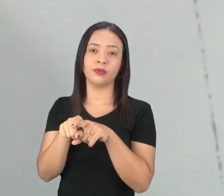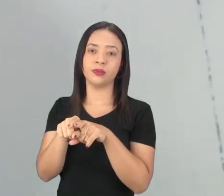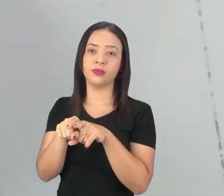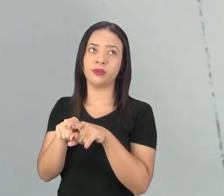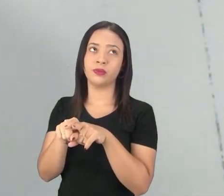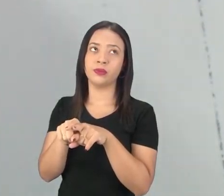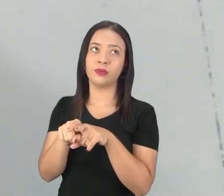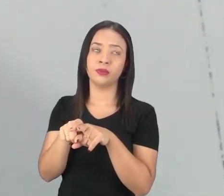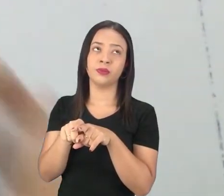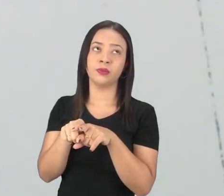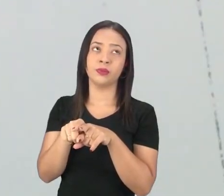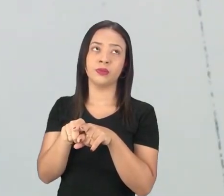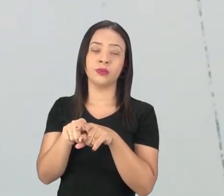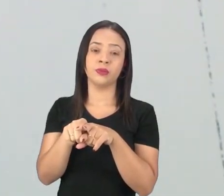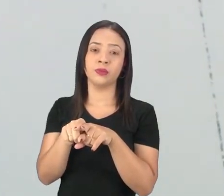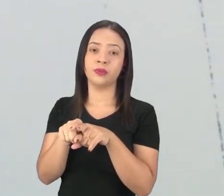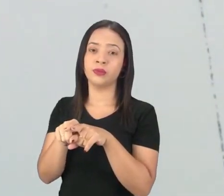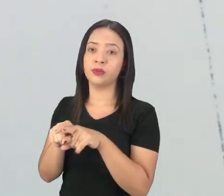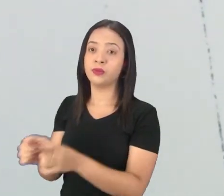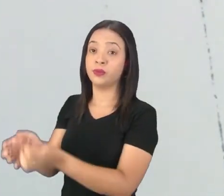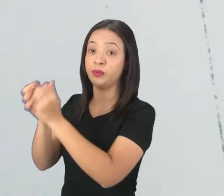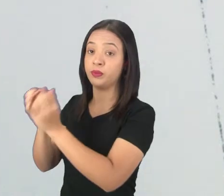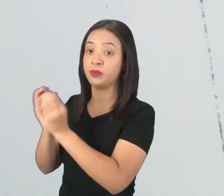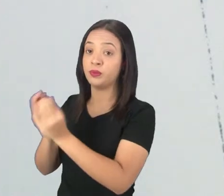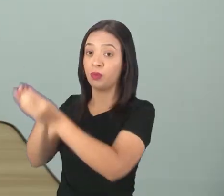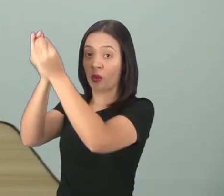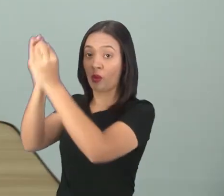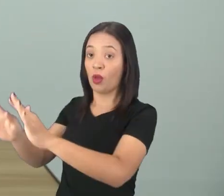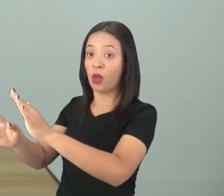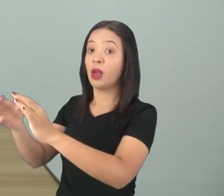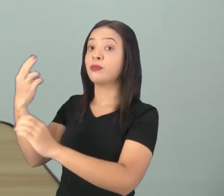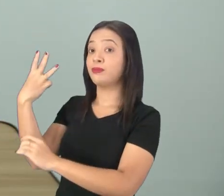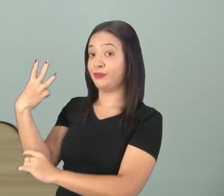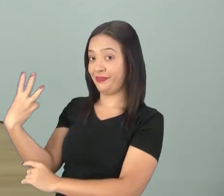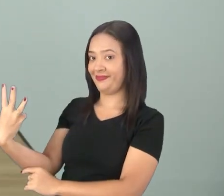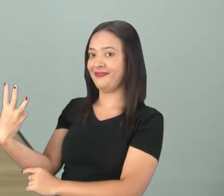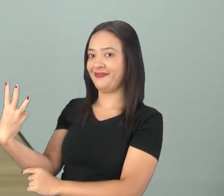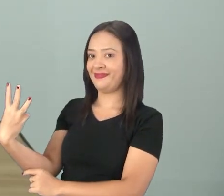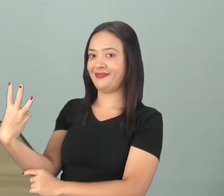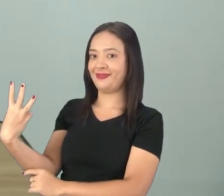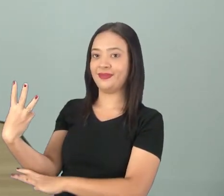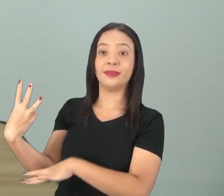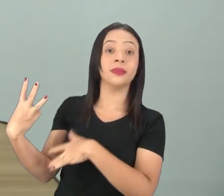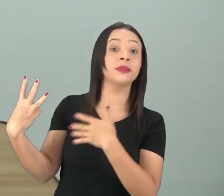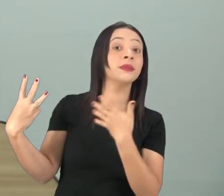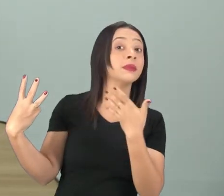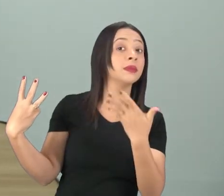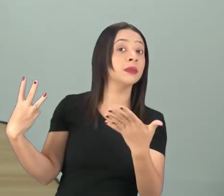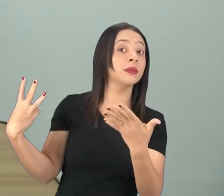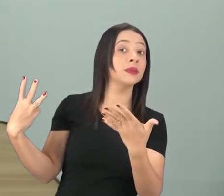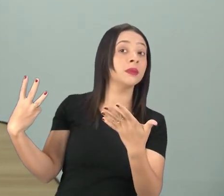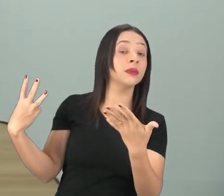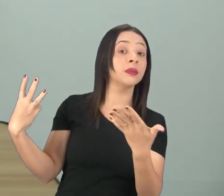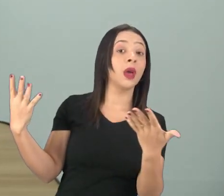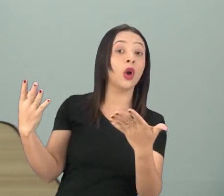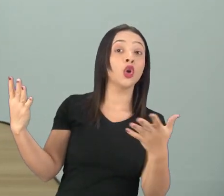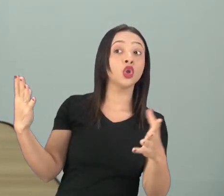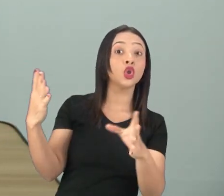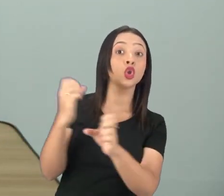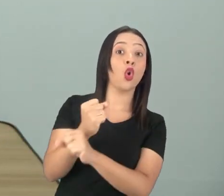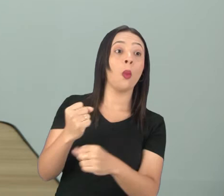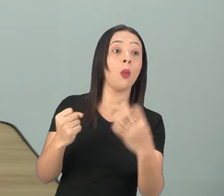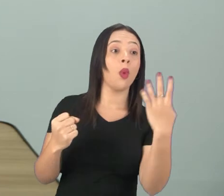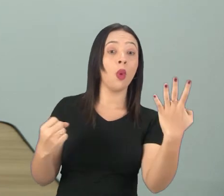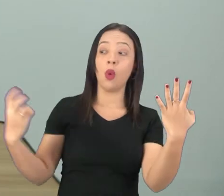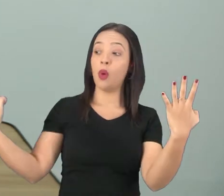4. Próximo coleguinha tirou 3. Foi isso? E aí eu faço uma adição.